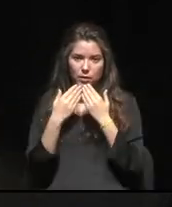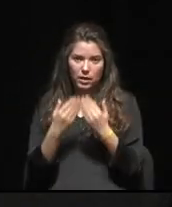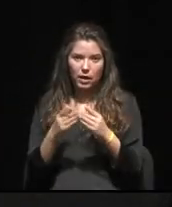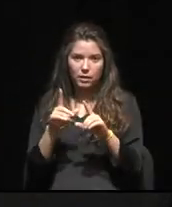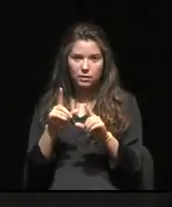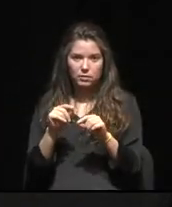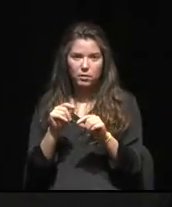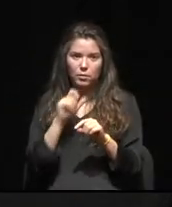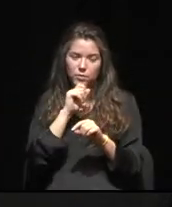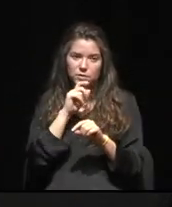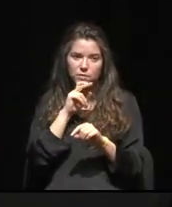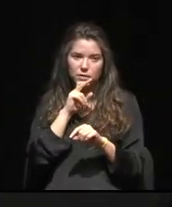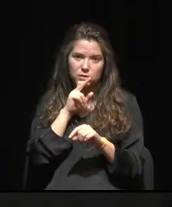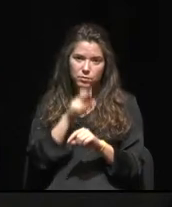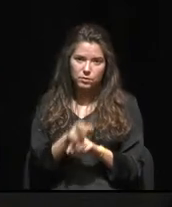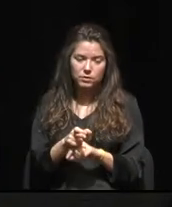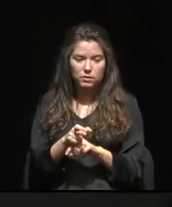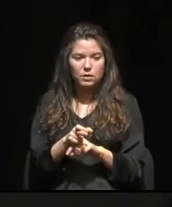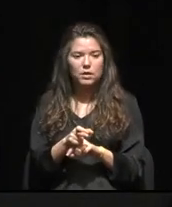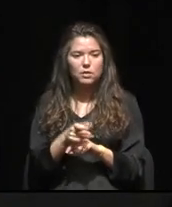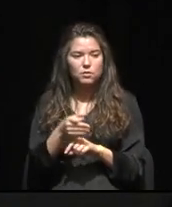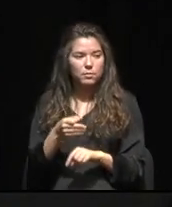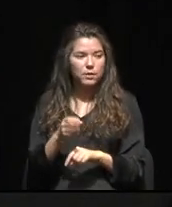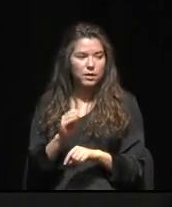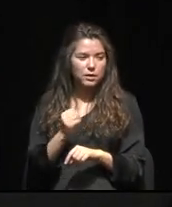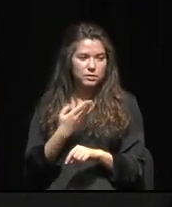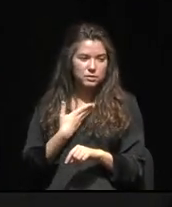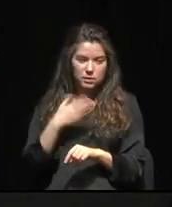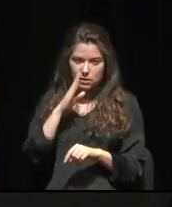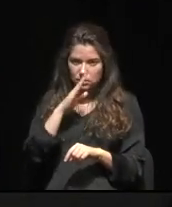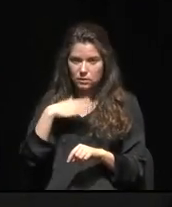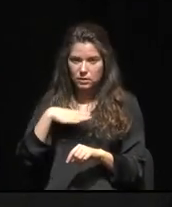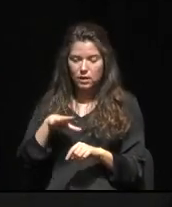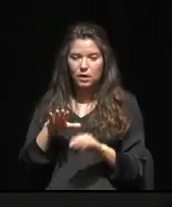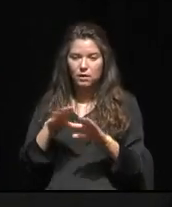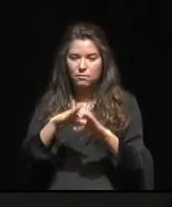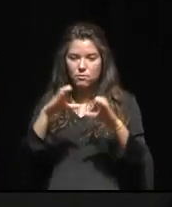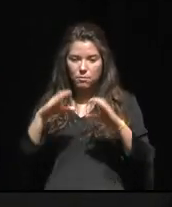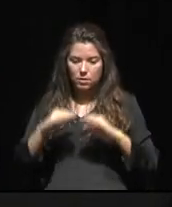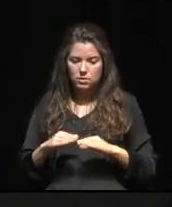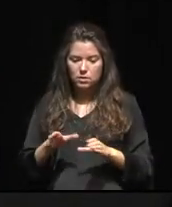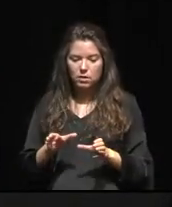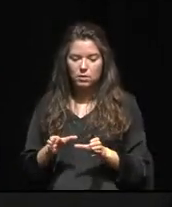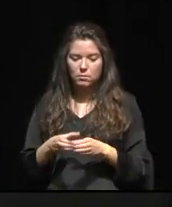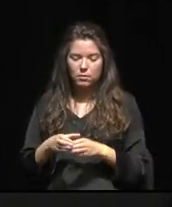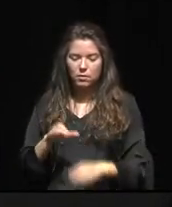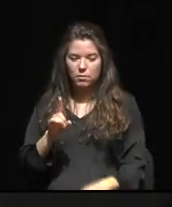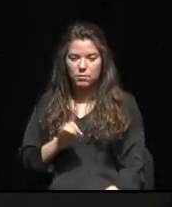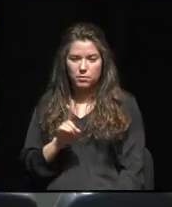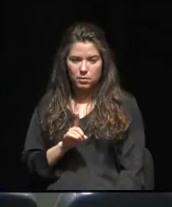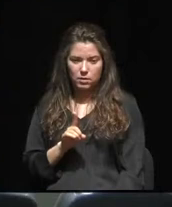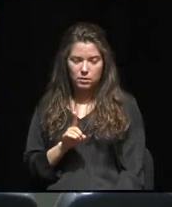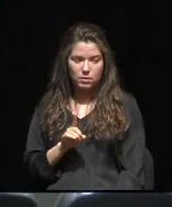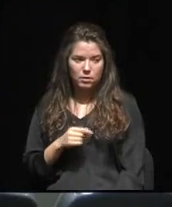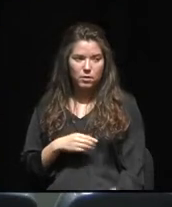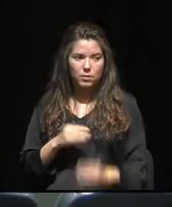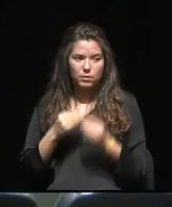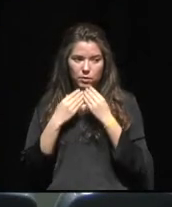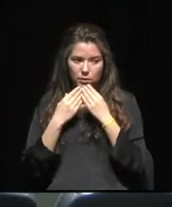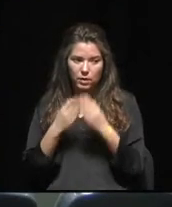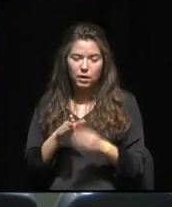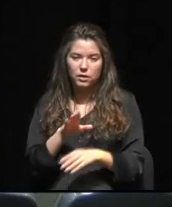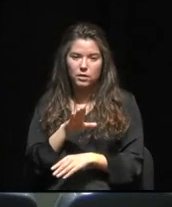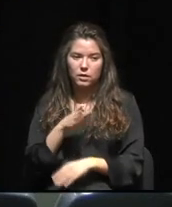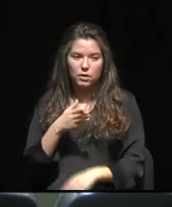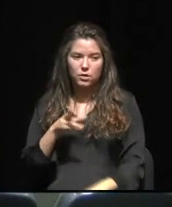também pudessem responder à pergunta do PSD se querem ou não que se baixe a primeira comissão Obrigada Deputado Bruno mascaranhas